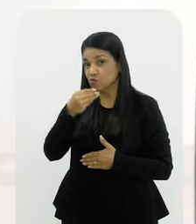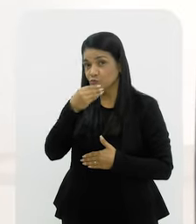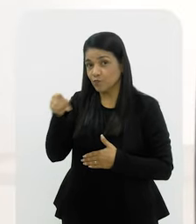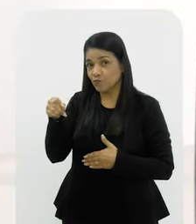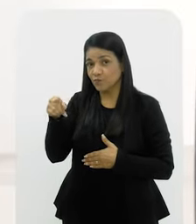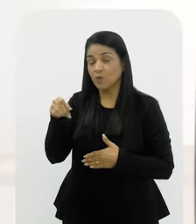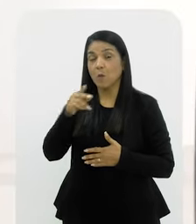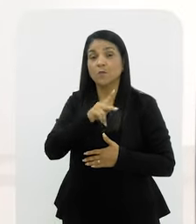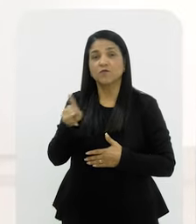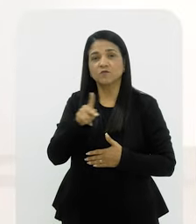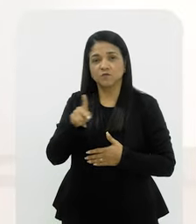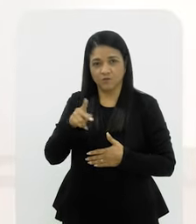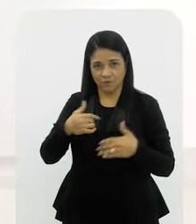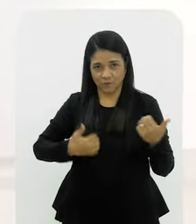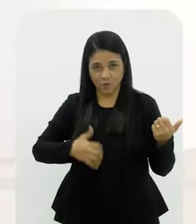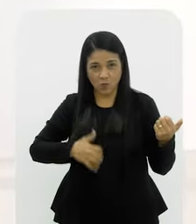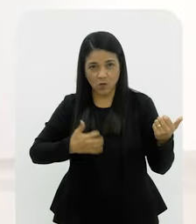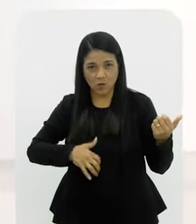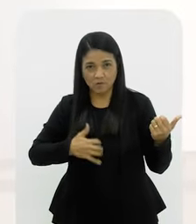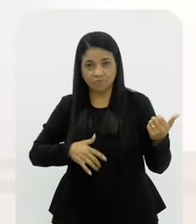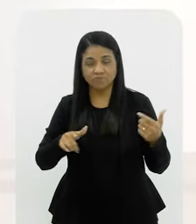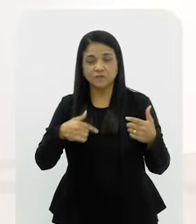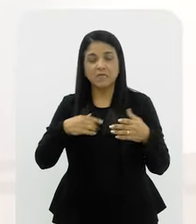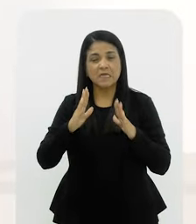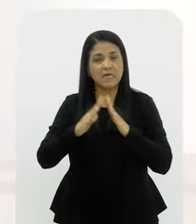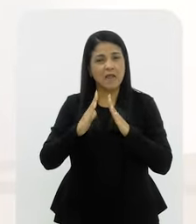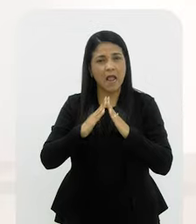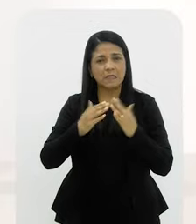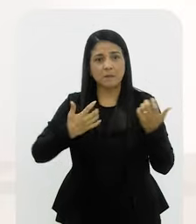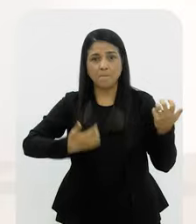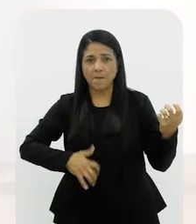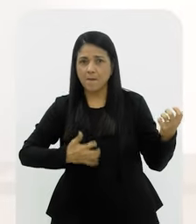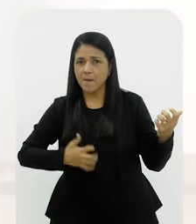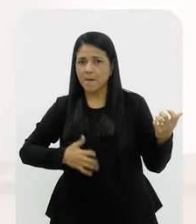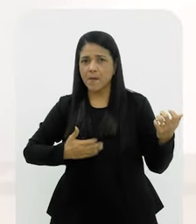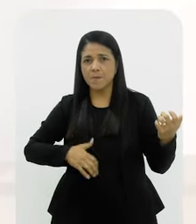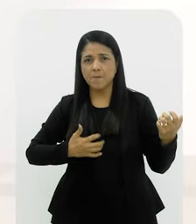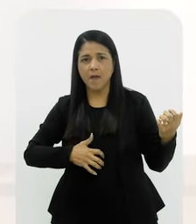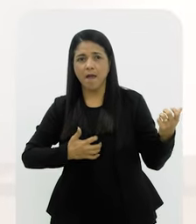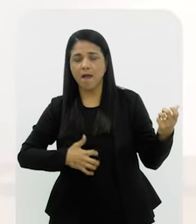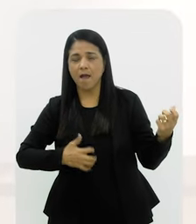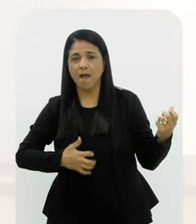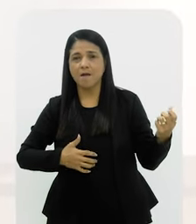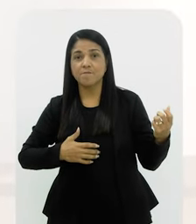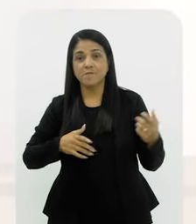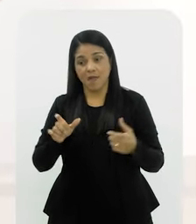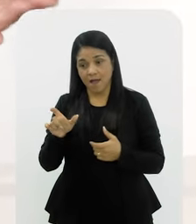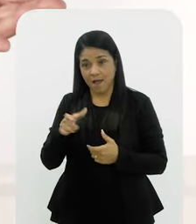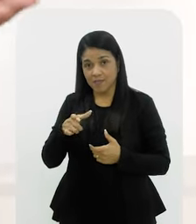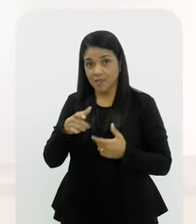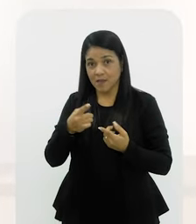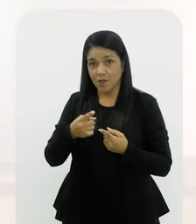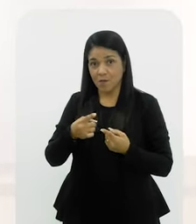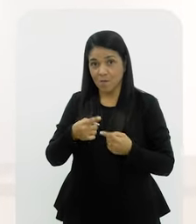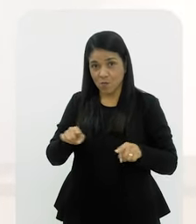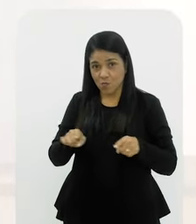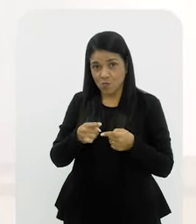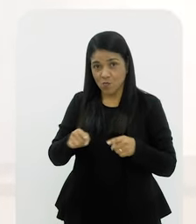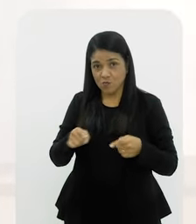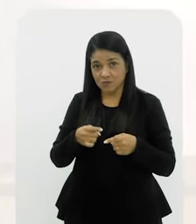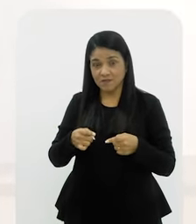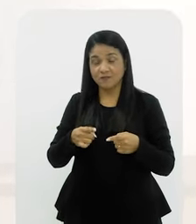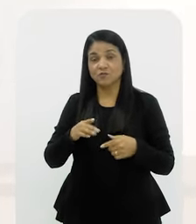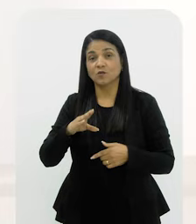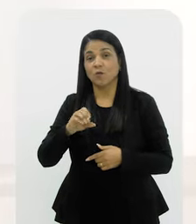assim em casa, e fui daqui a pouco estava tocando contrabaixo, tanto que a minha carteira da voz do músico eu tirei